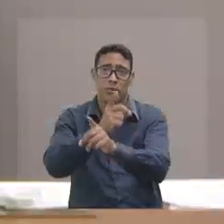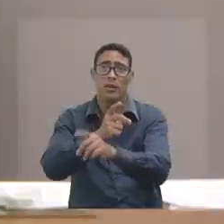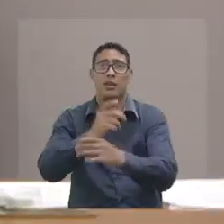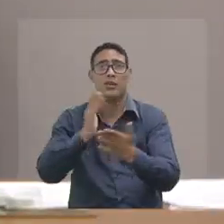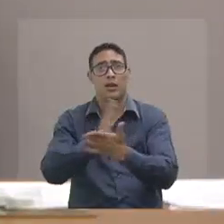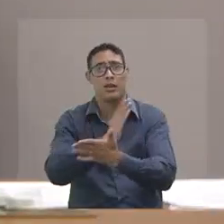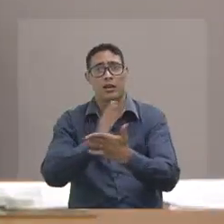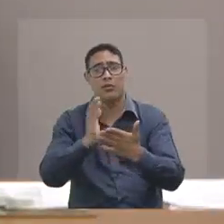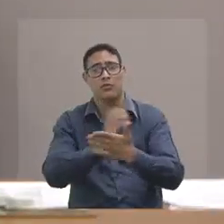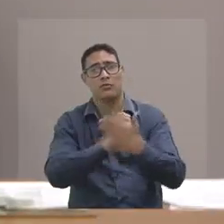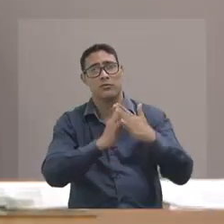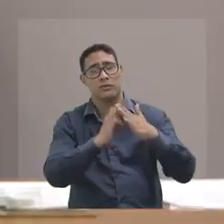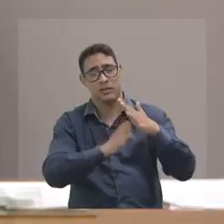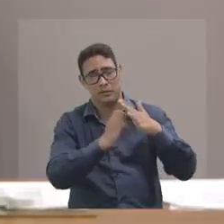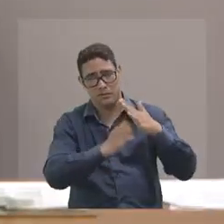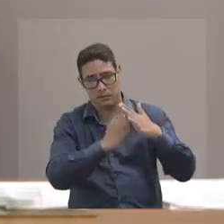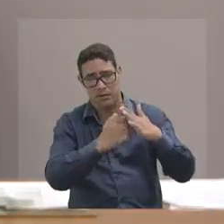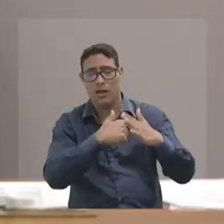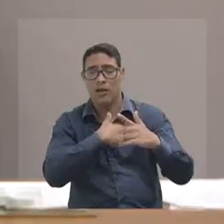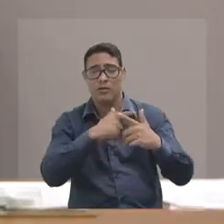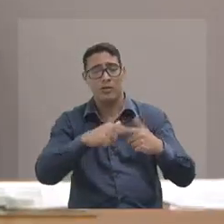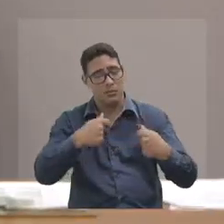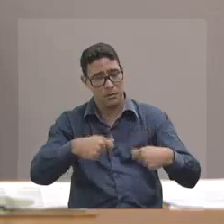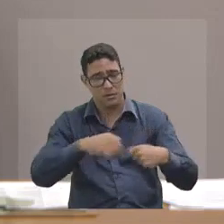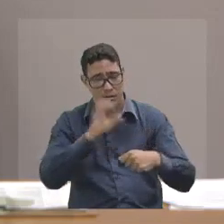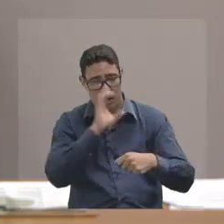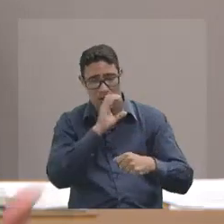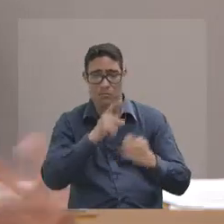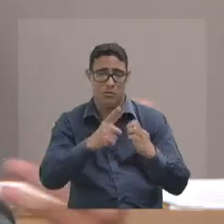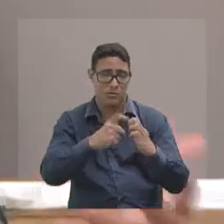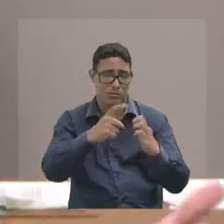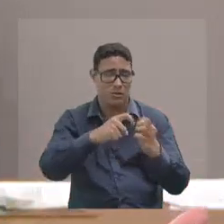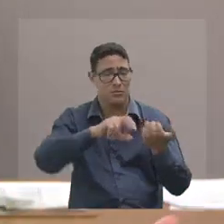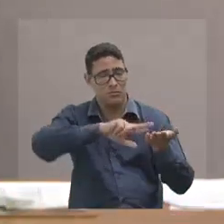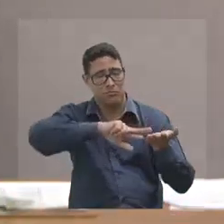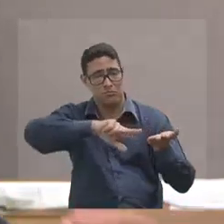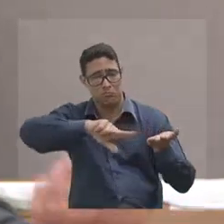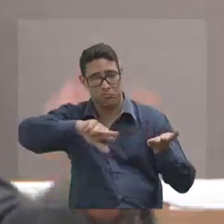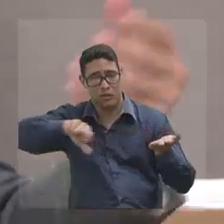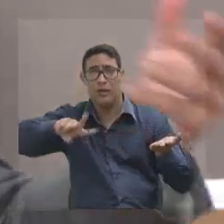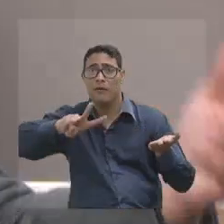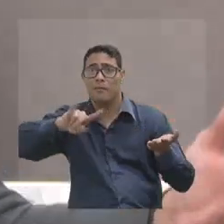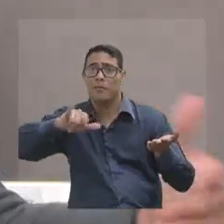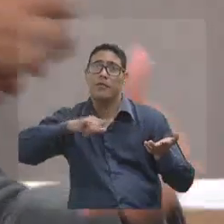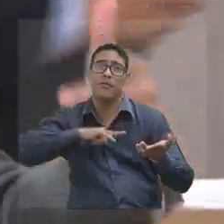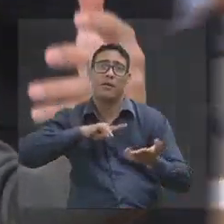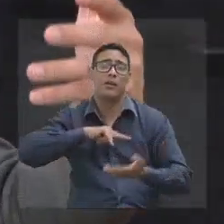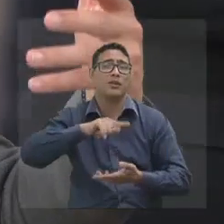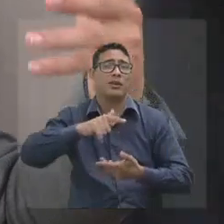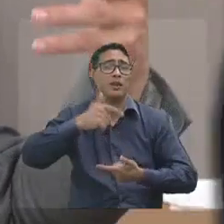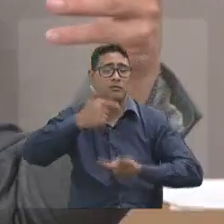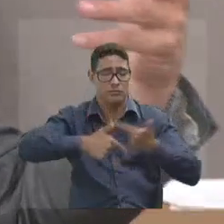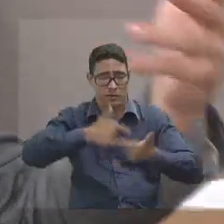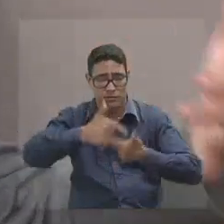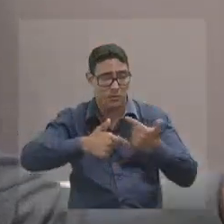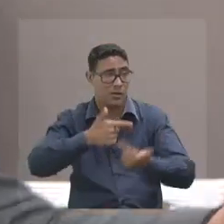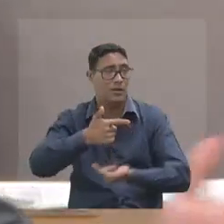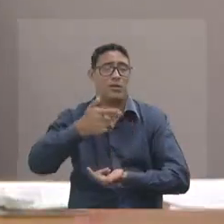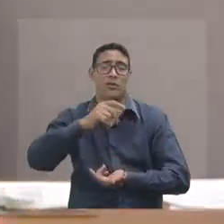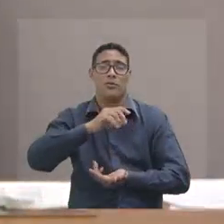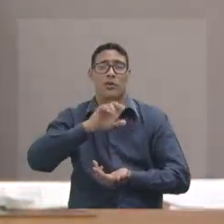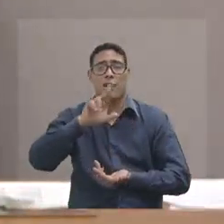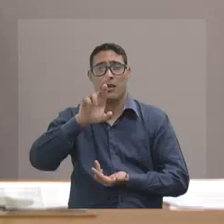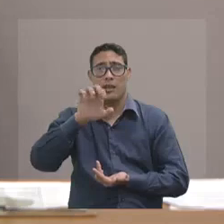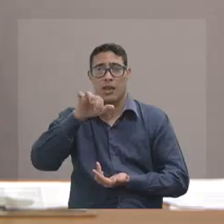pressa na celebridade de empreendimentos de análises Empreendimentos que vão gerar emprego renda para o estado